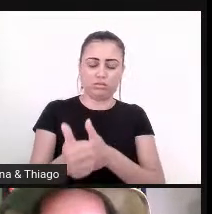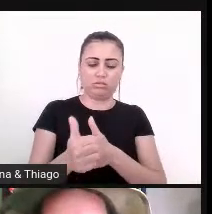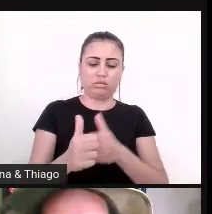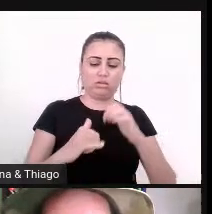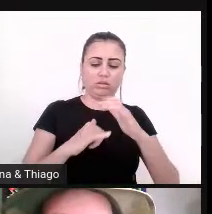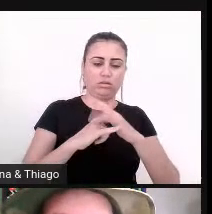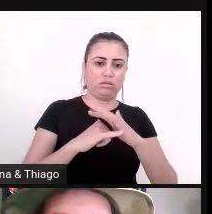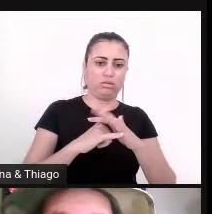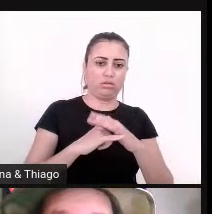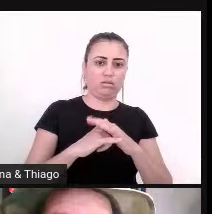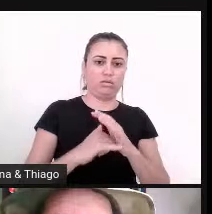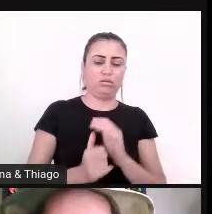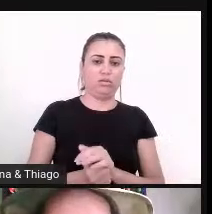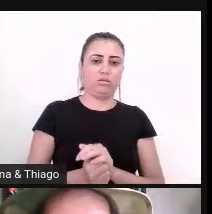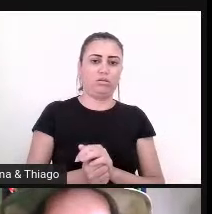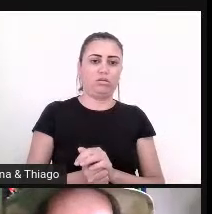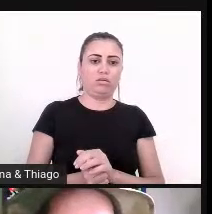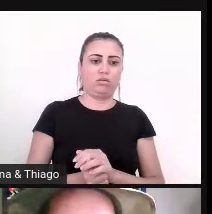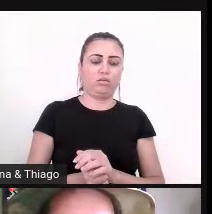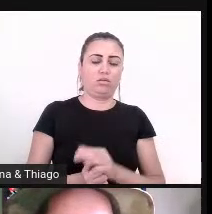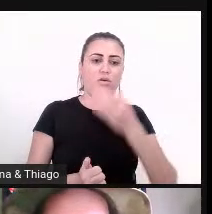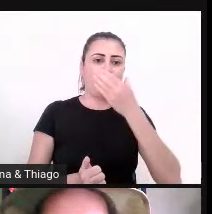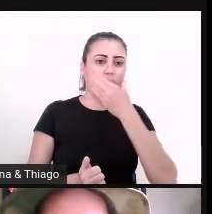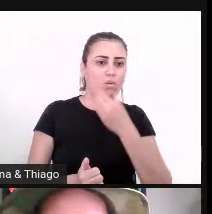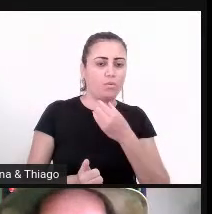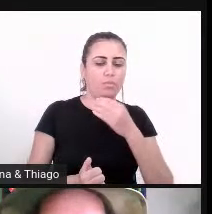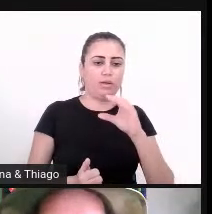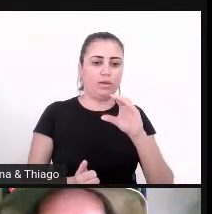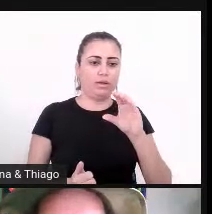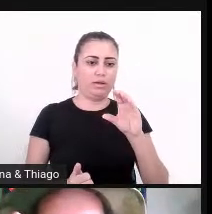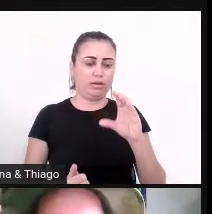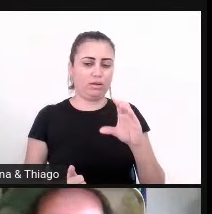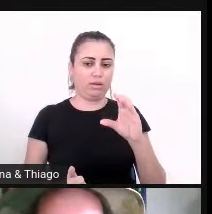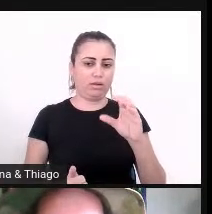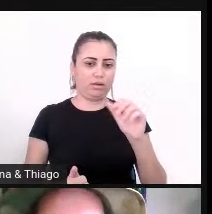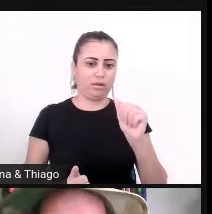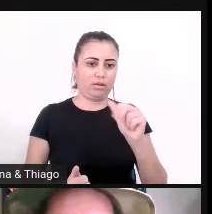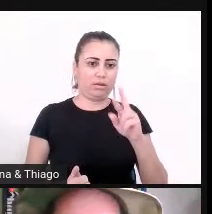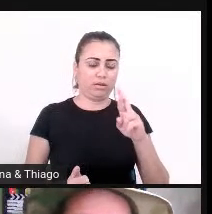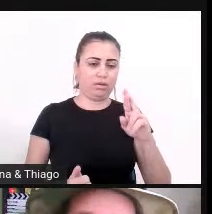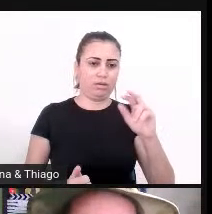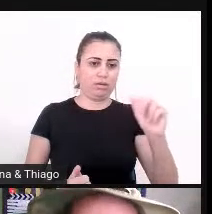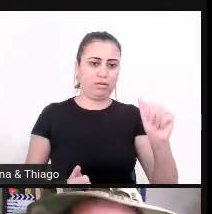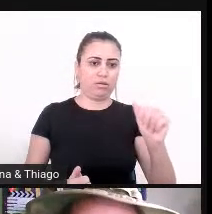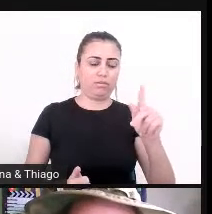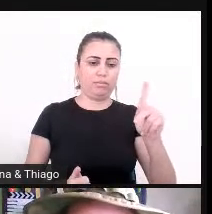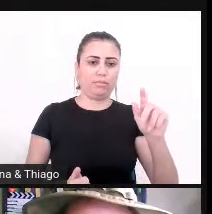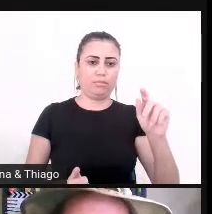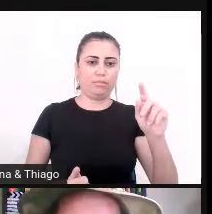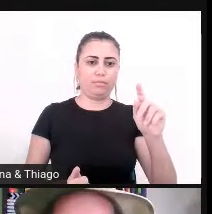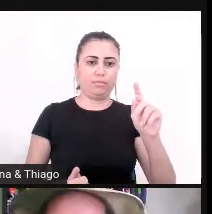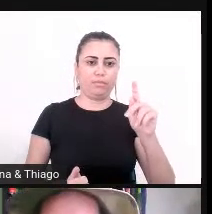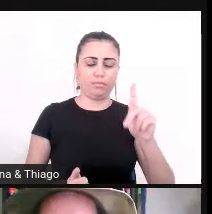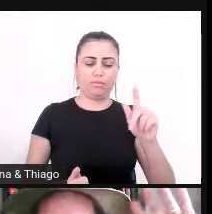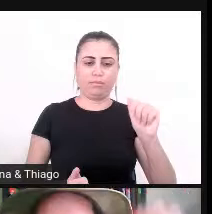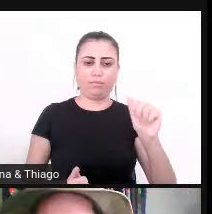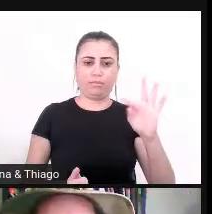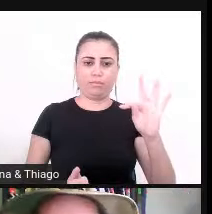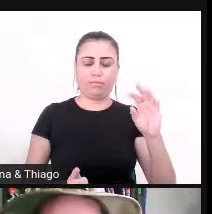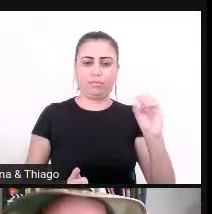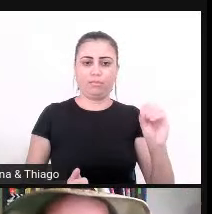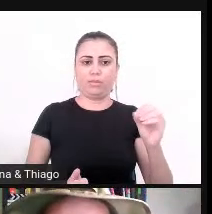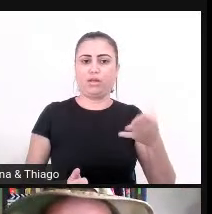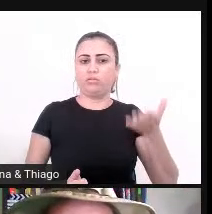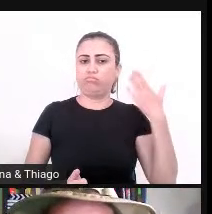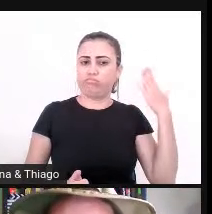carrapato. Tem vários vídeos lá, inclusive tem um link aí, ó, que tem vídeos sobre animais peçonhentos. Antigamente, até teve um colega